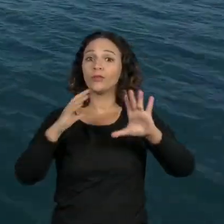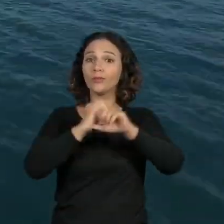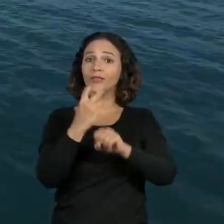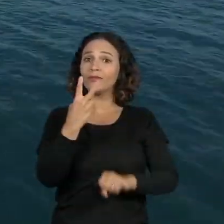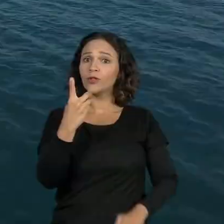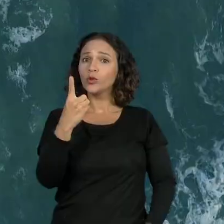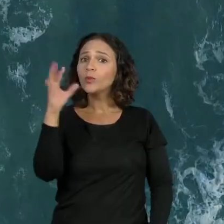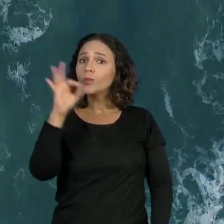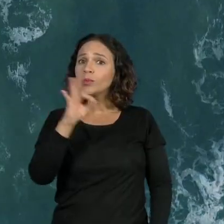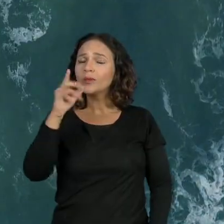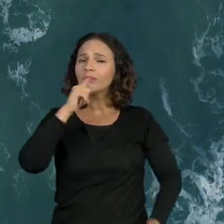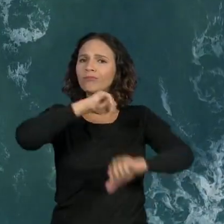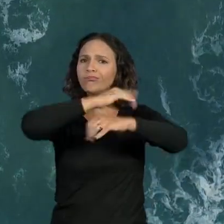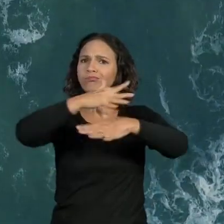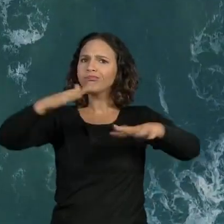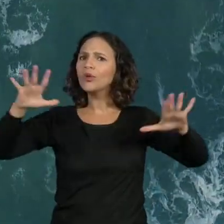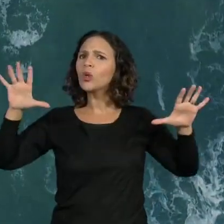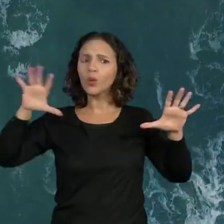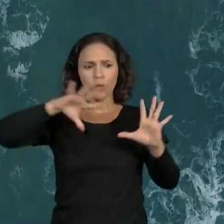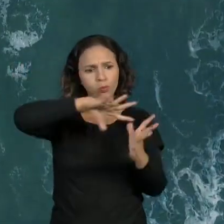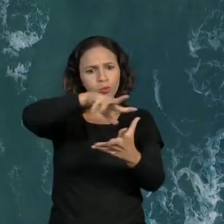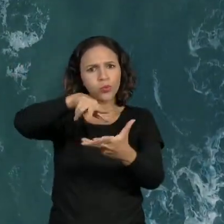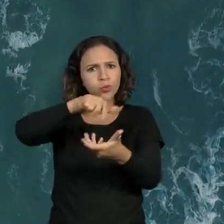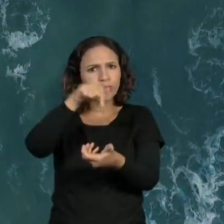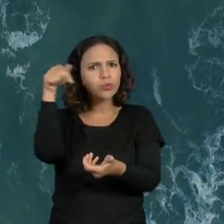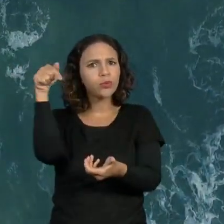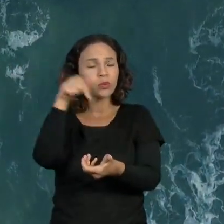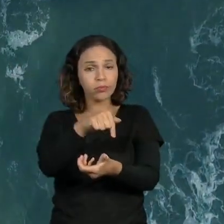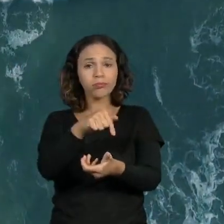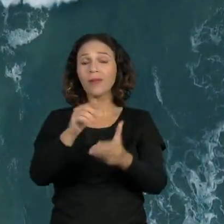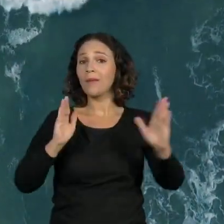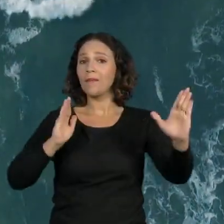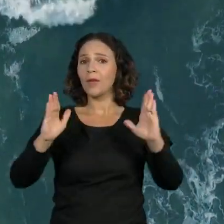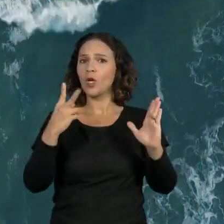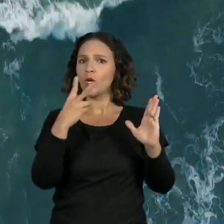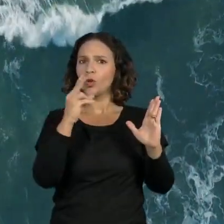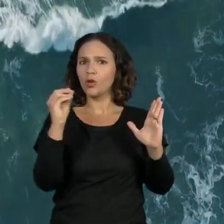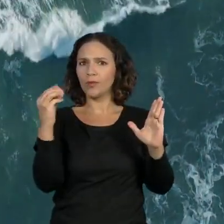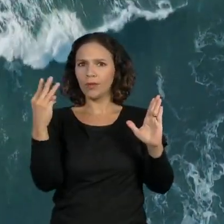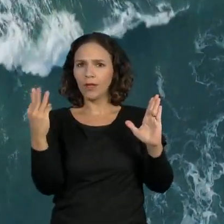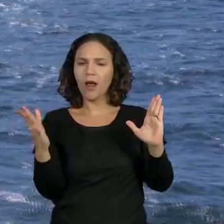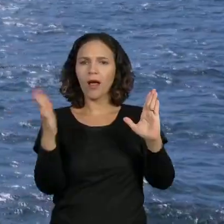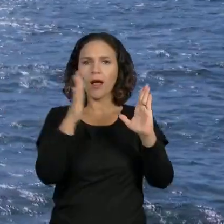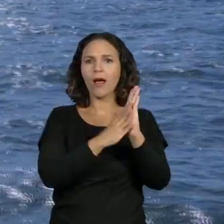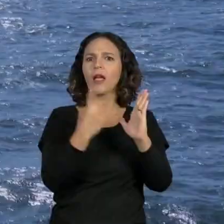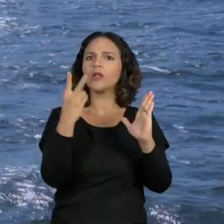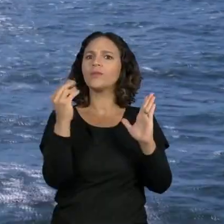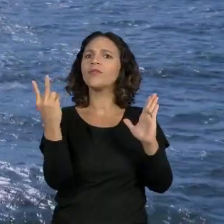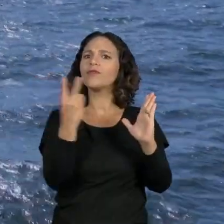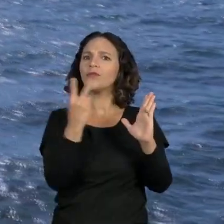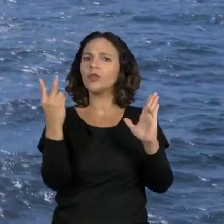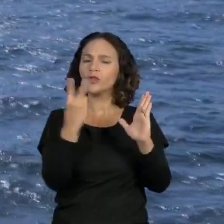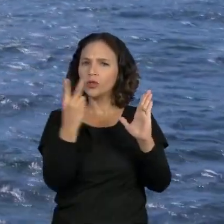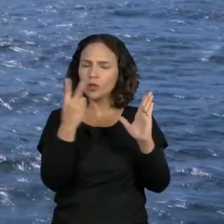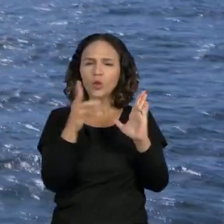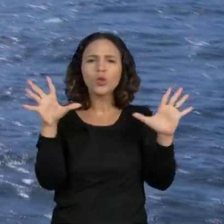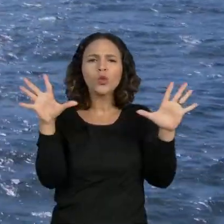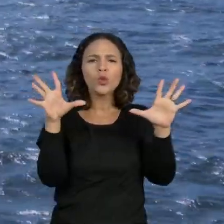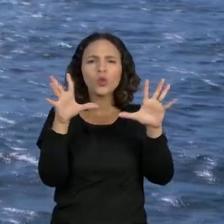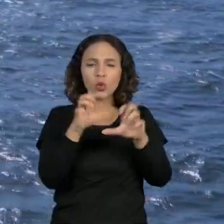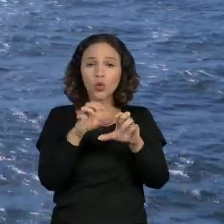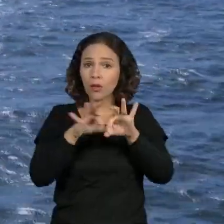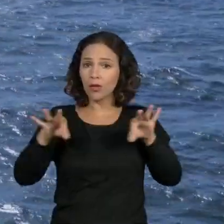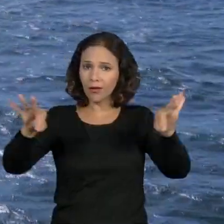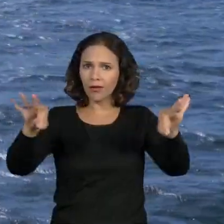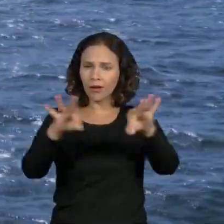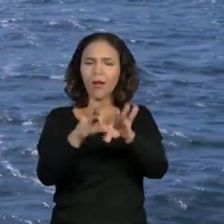oceanos do mundo escureceram entre 2003 e 2022. Uma área de mais de 75